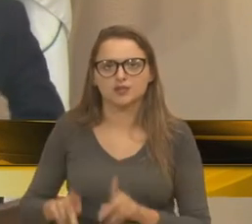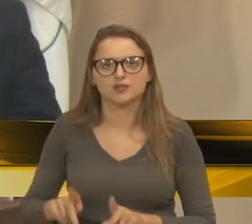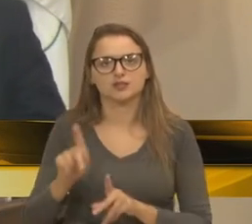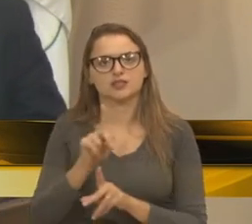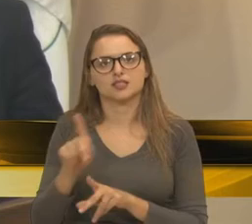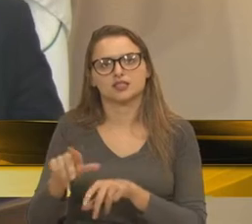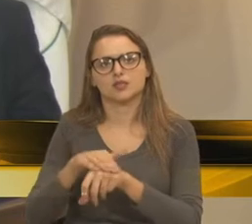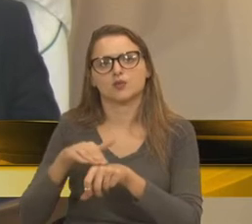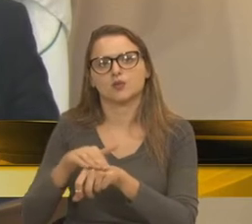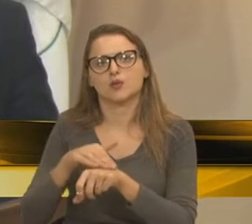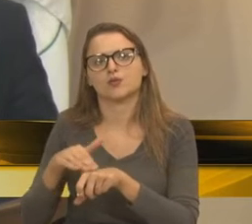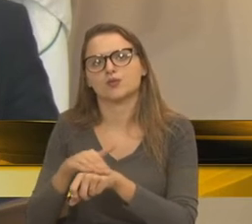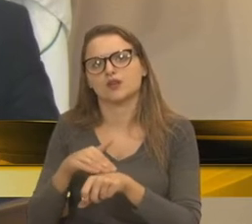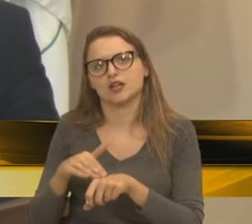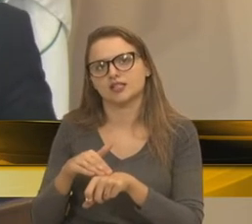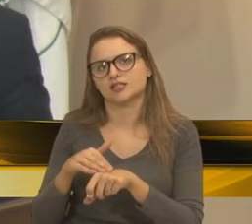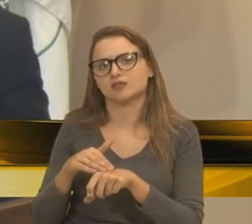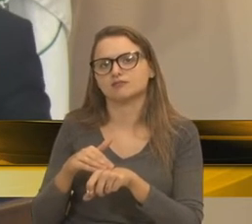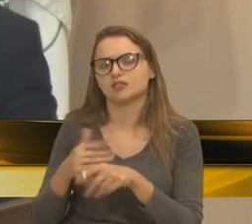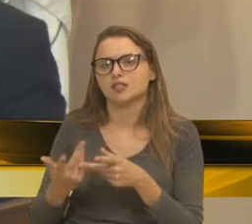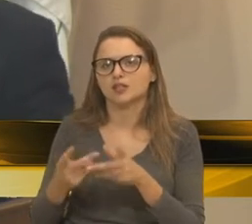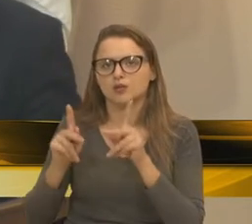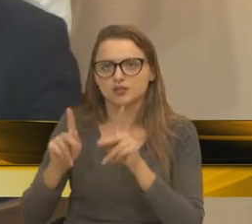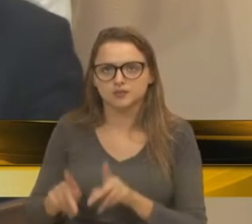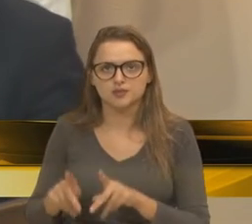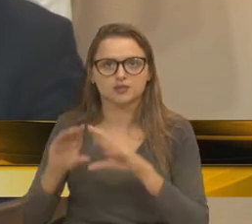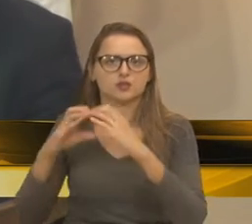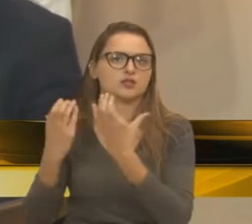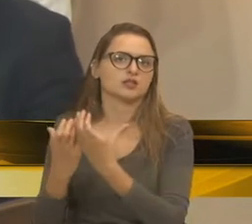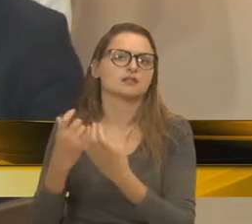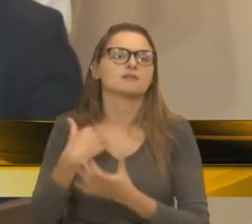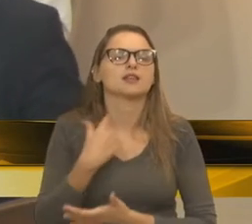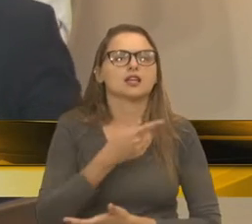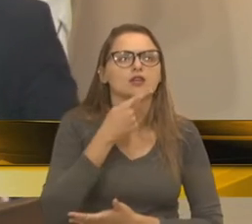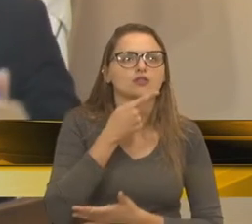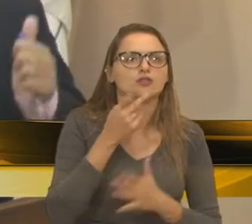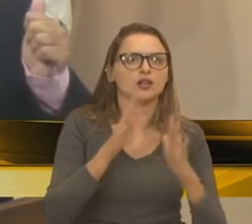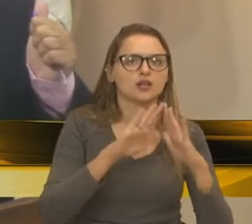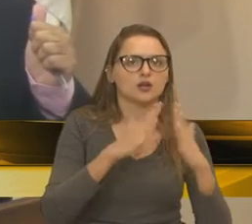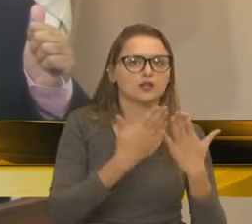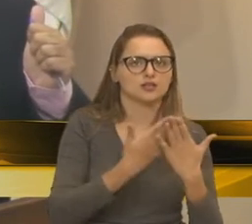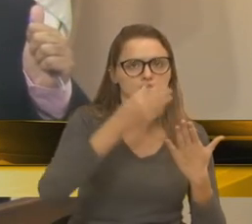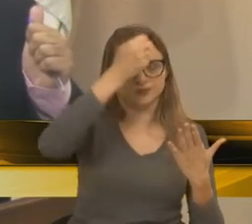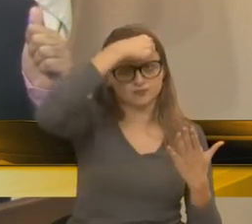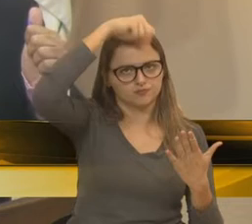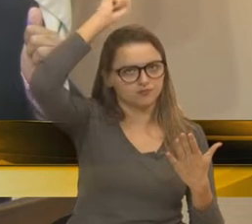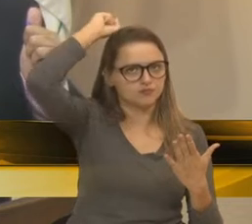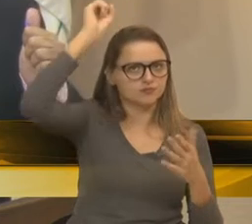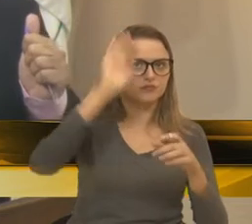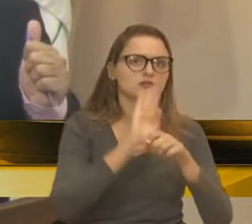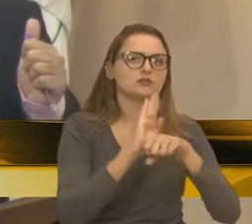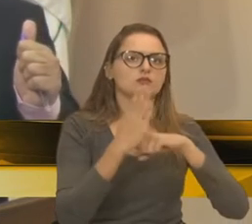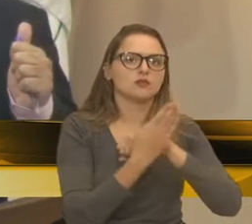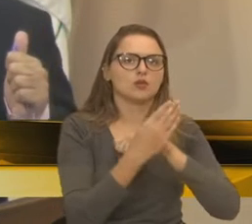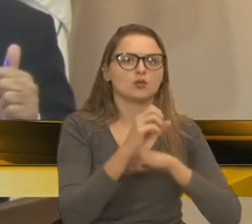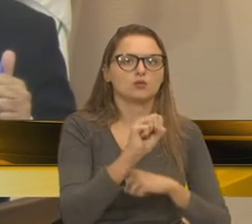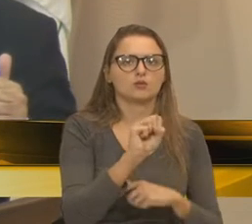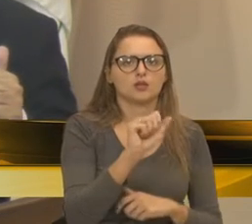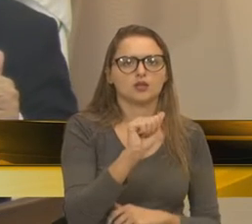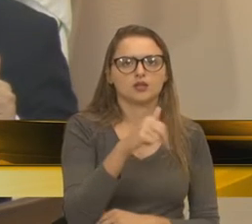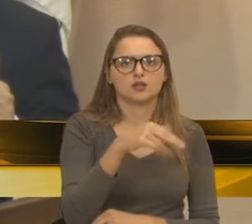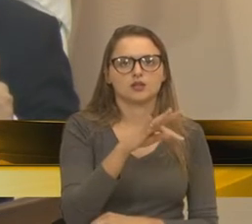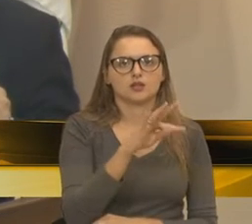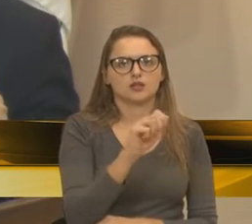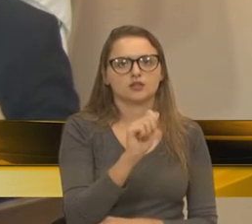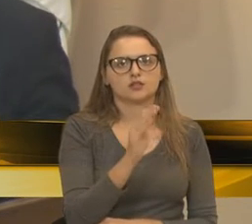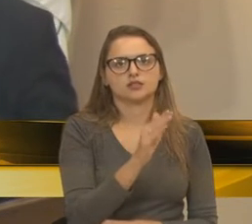precisam tomar decisões. Eu cito o exemplo da escola da UX, lá no Santa Fé. Uma escola importante para